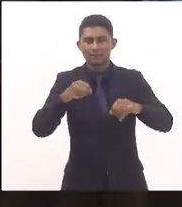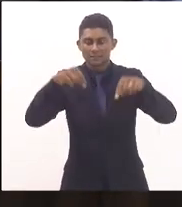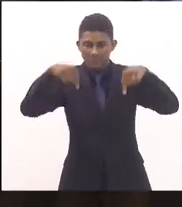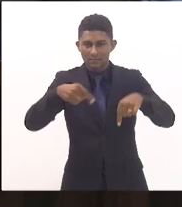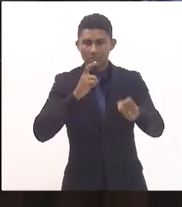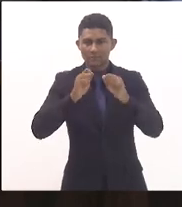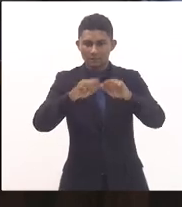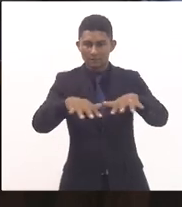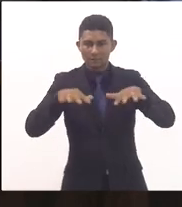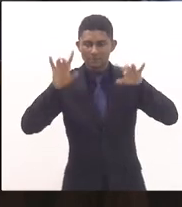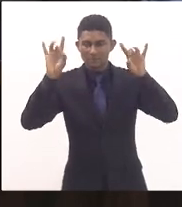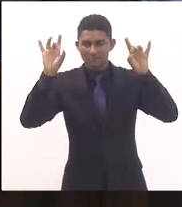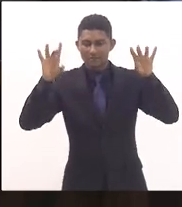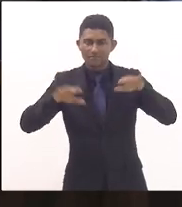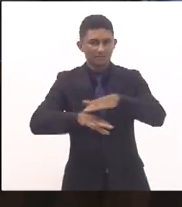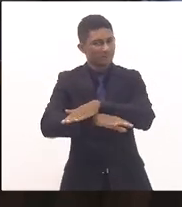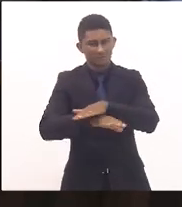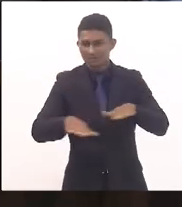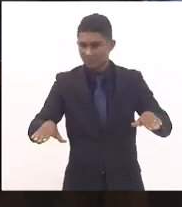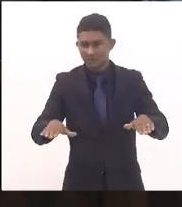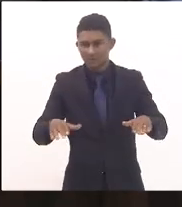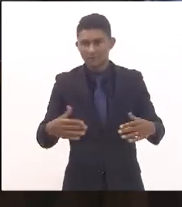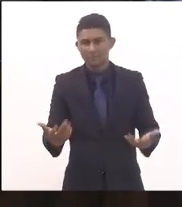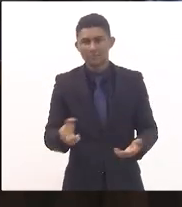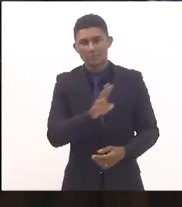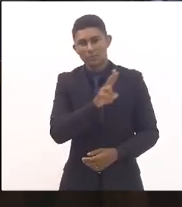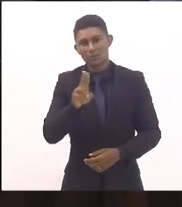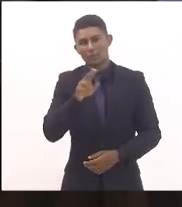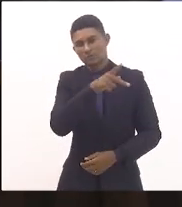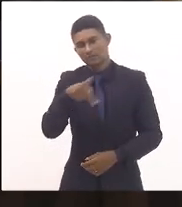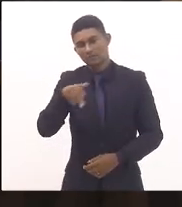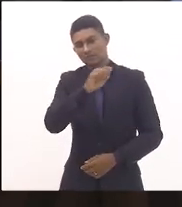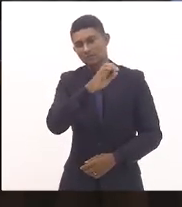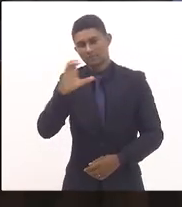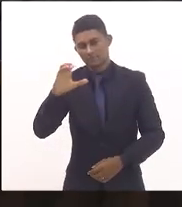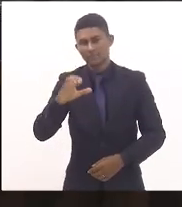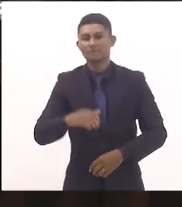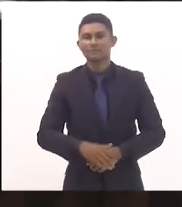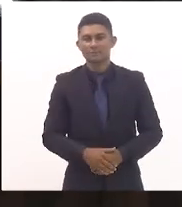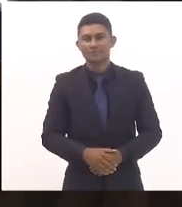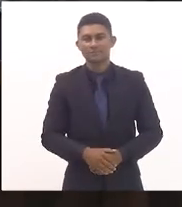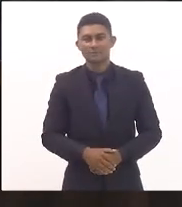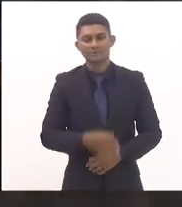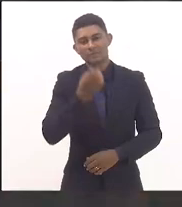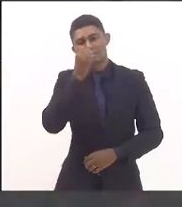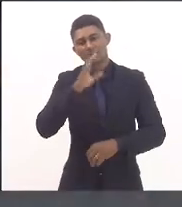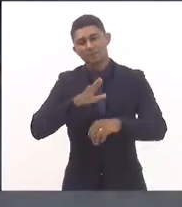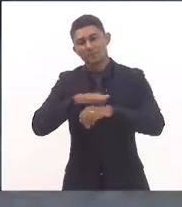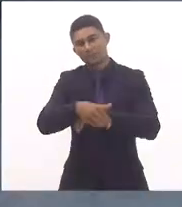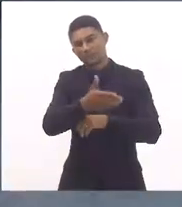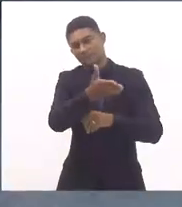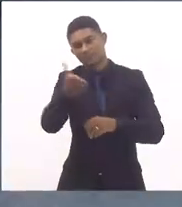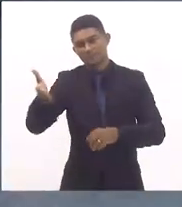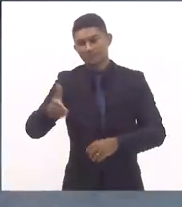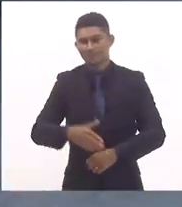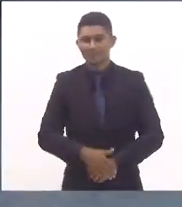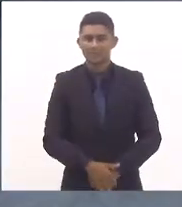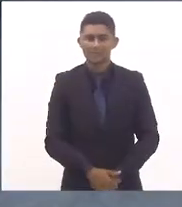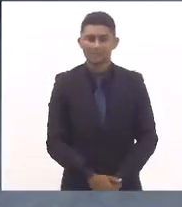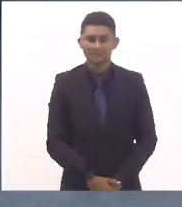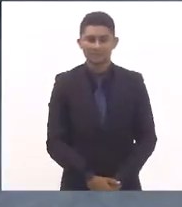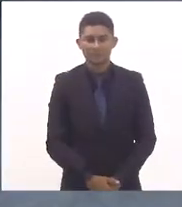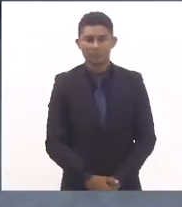encerrado essa sessão solene e nome do meu presente André Ceciliano tem o dito boa noite